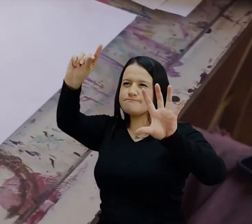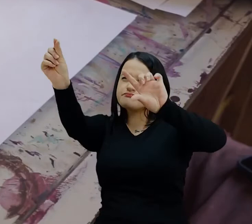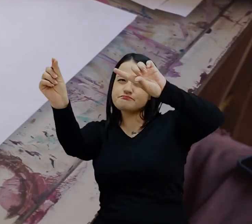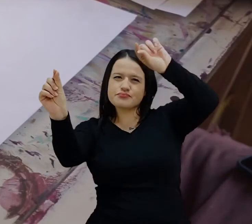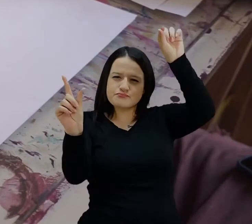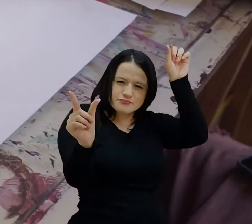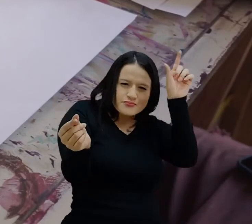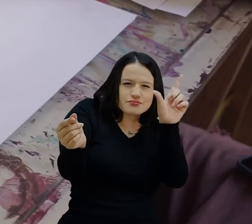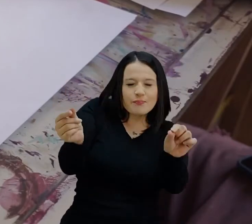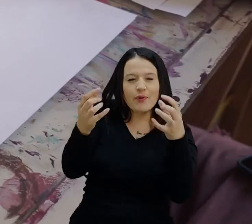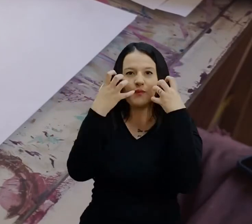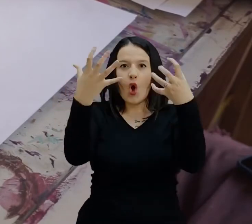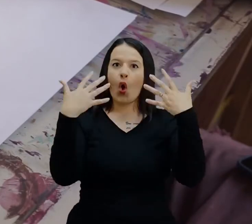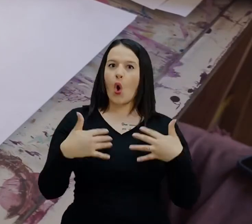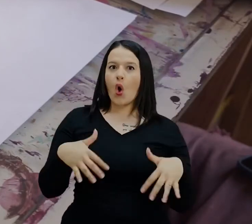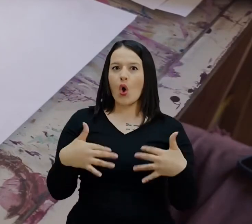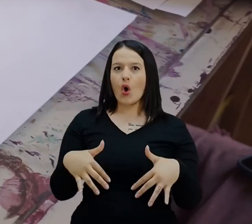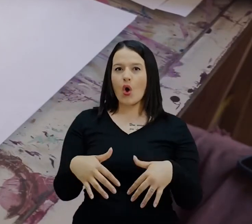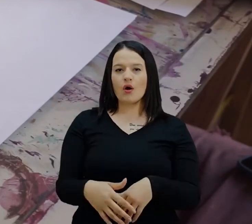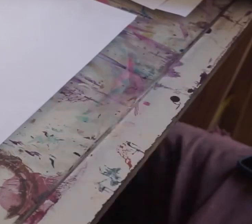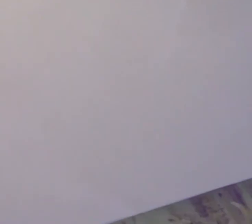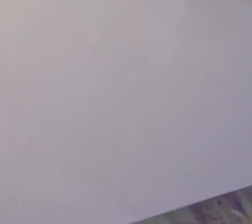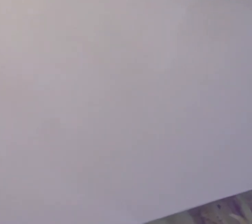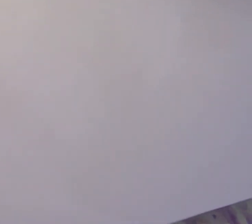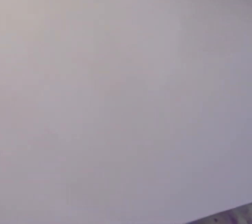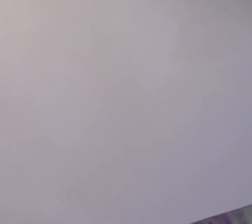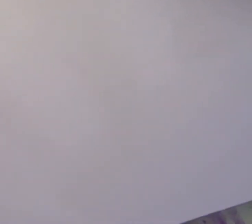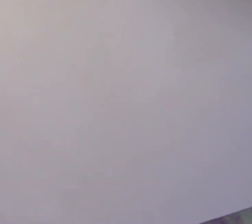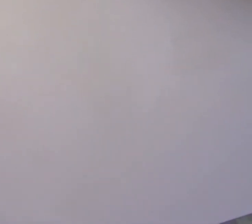Então o Yield Style você puxa algumas arestas e coloca setas.